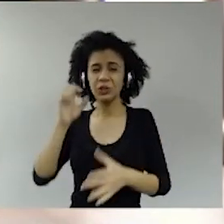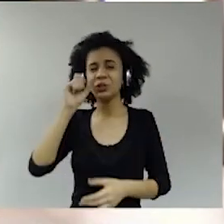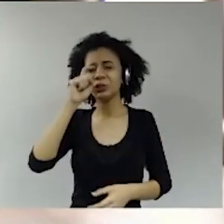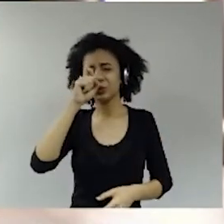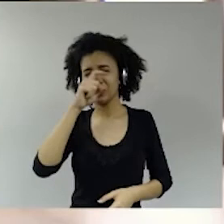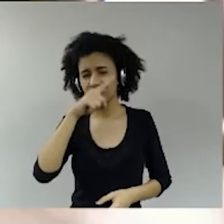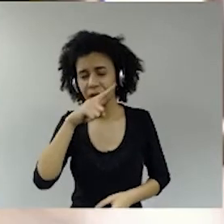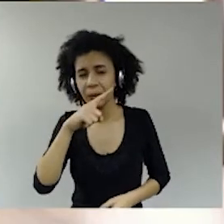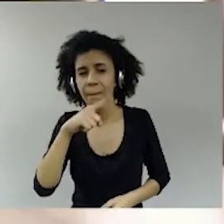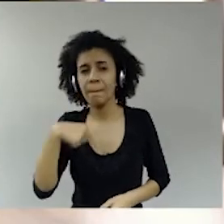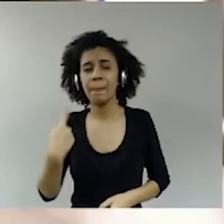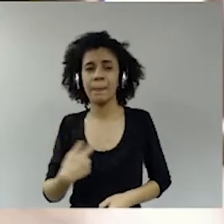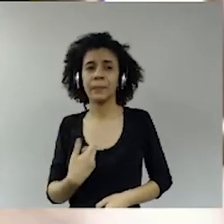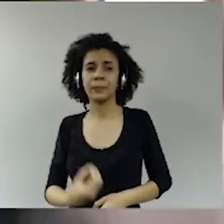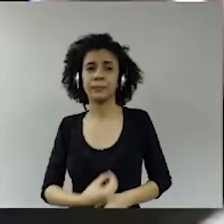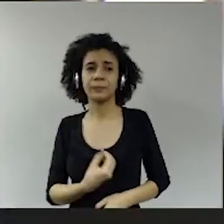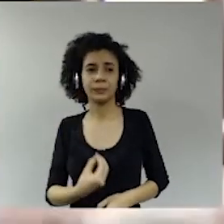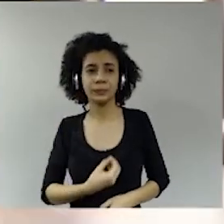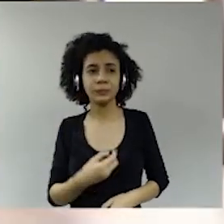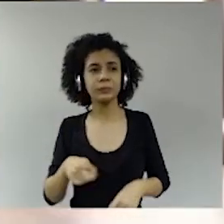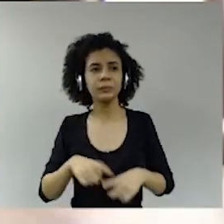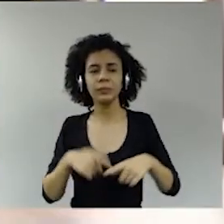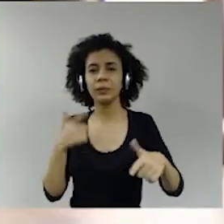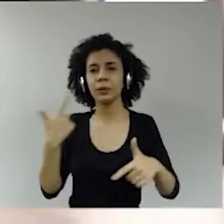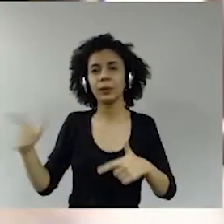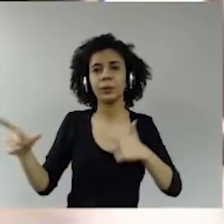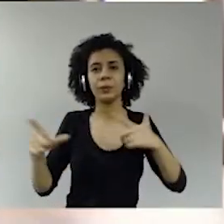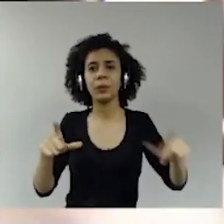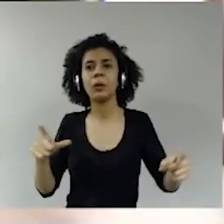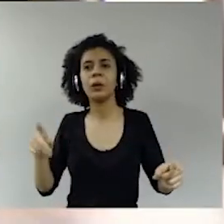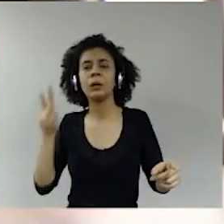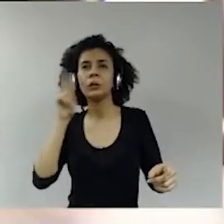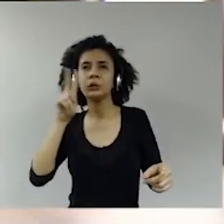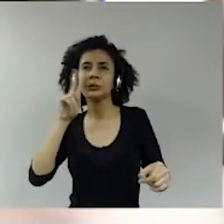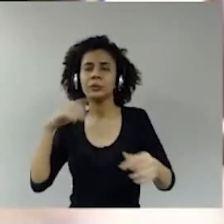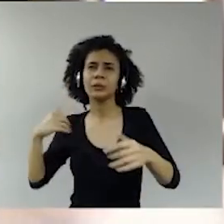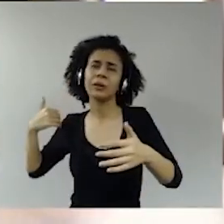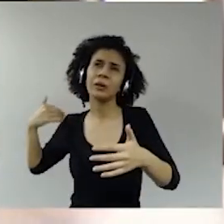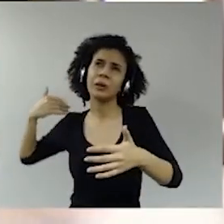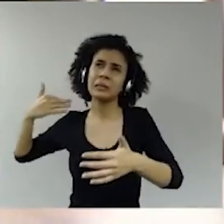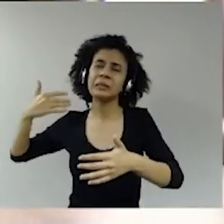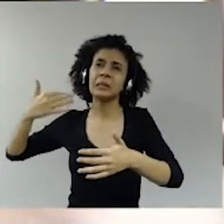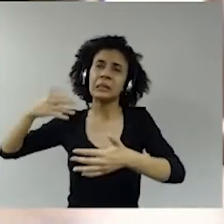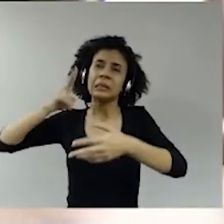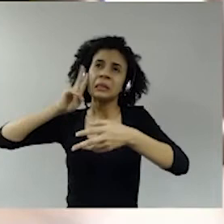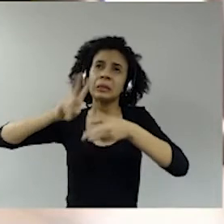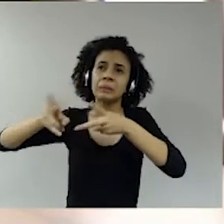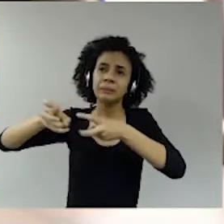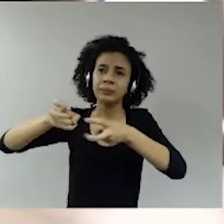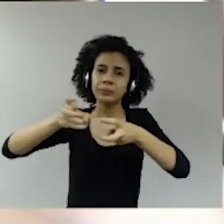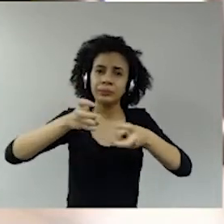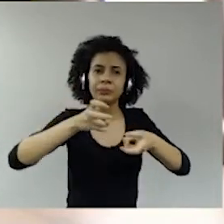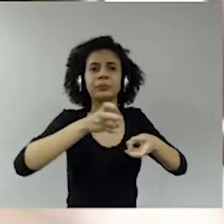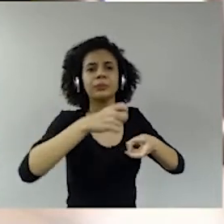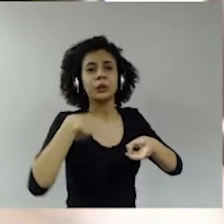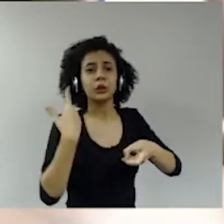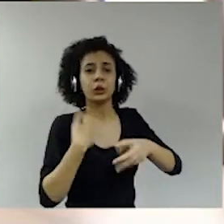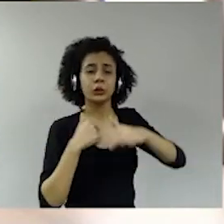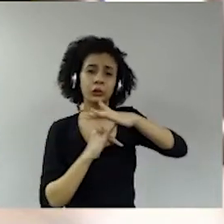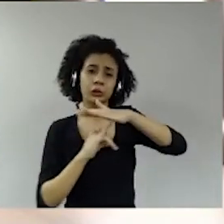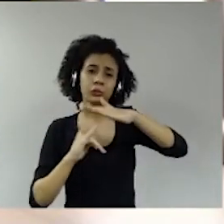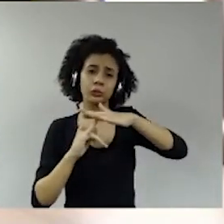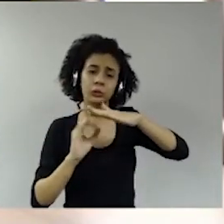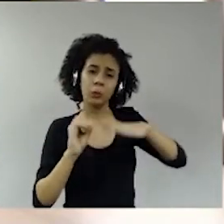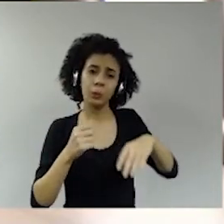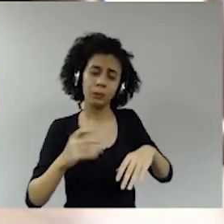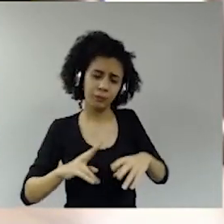como esse que estamos passando, e como outros que a história já nos mostrou, que a nossa instituição se